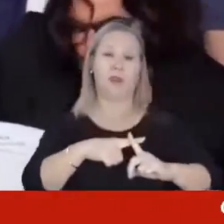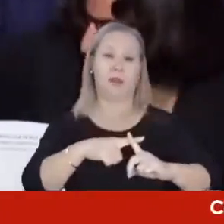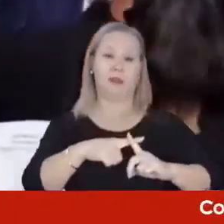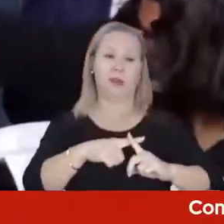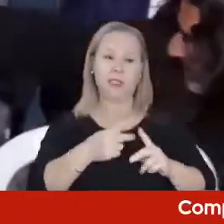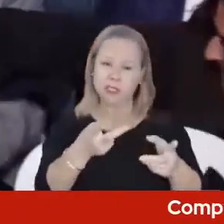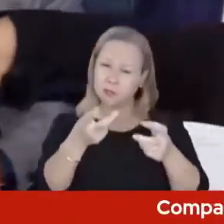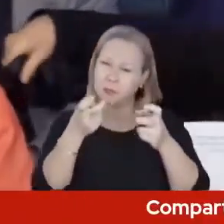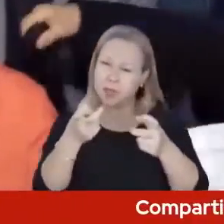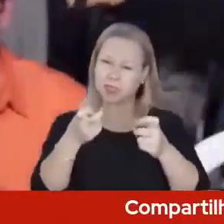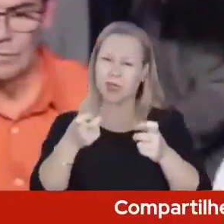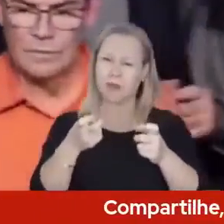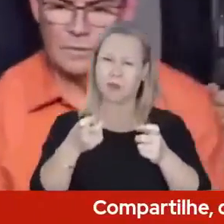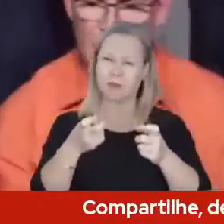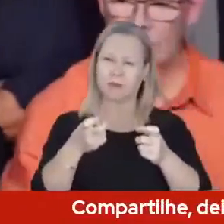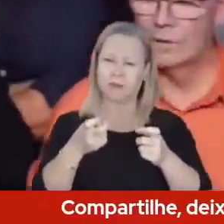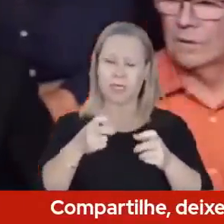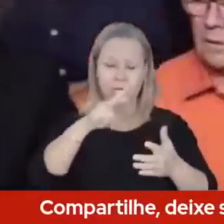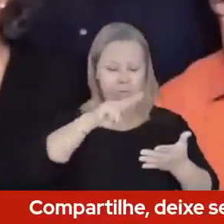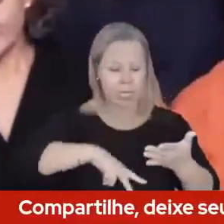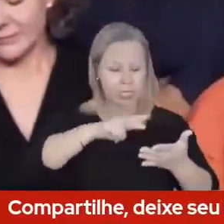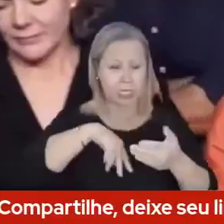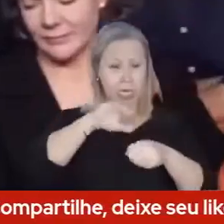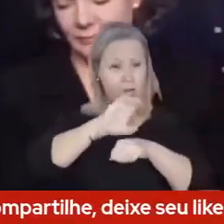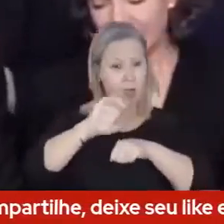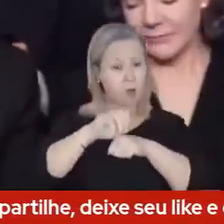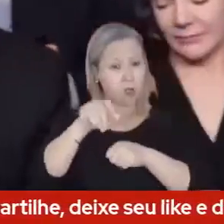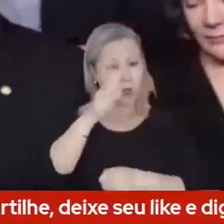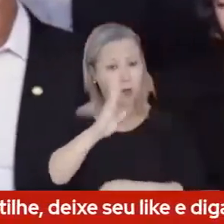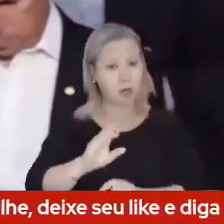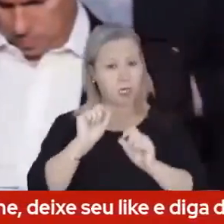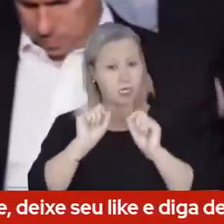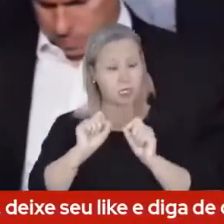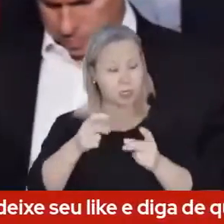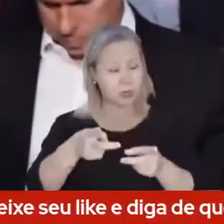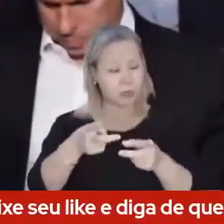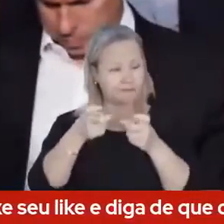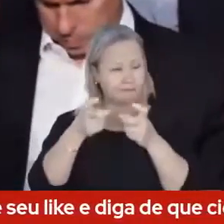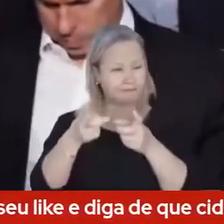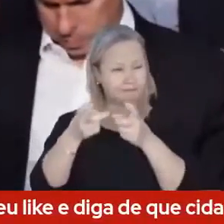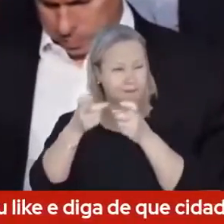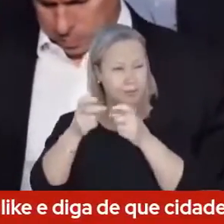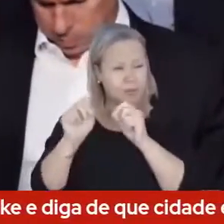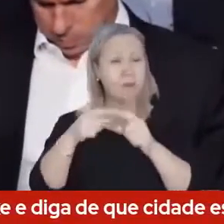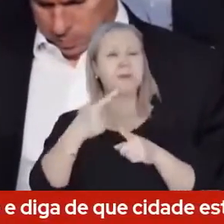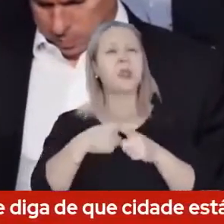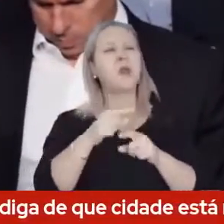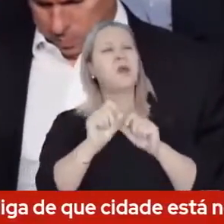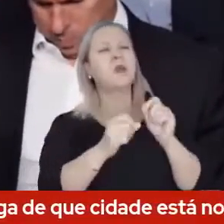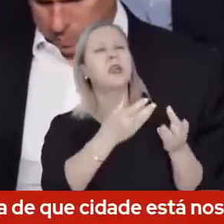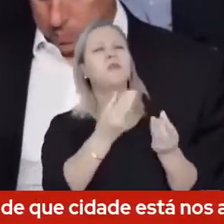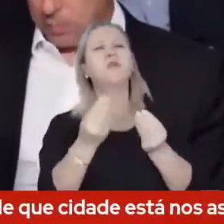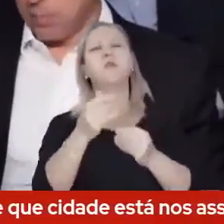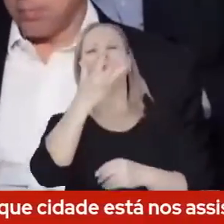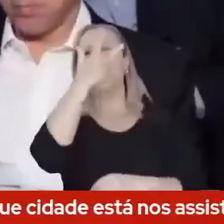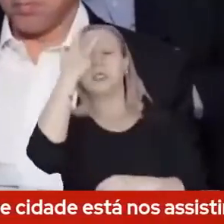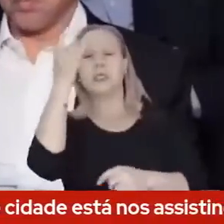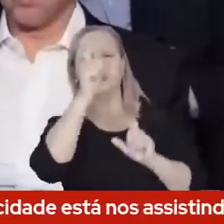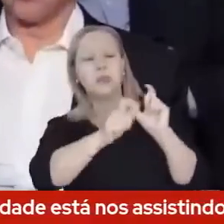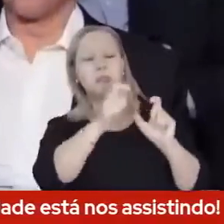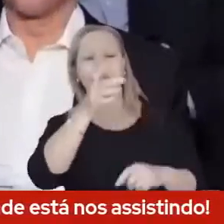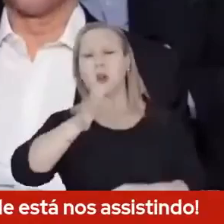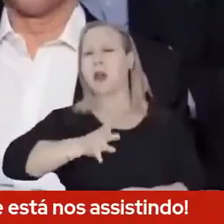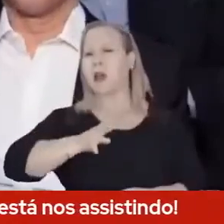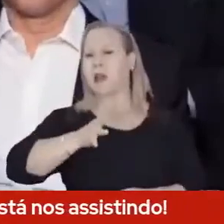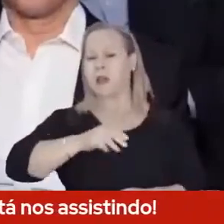ler a Constituição brasileira, a gente vai perceber por que que muita gente rica nesse país